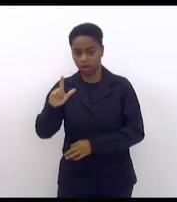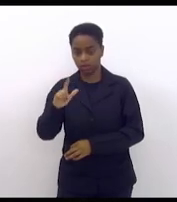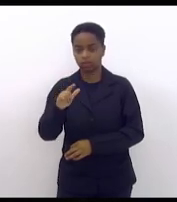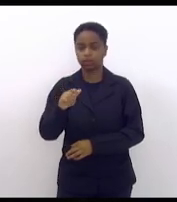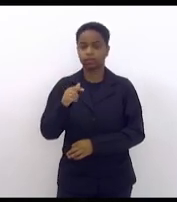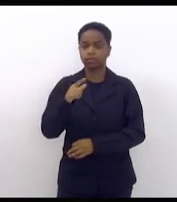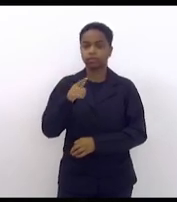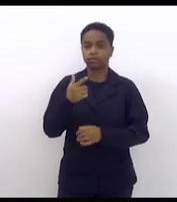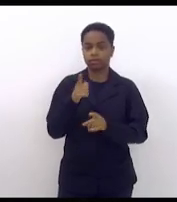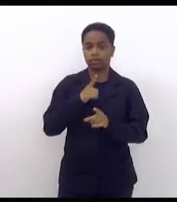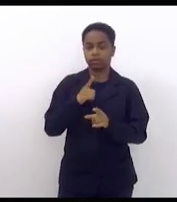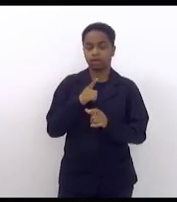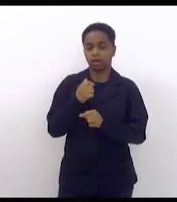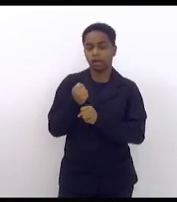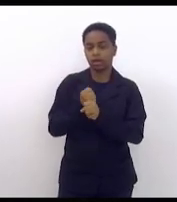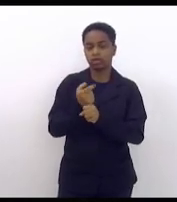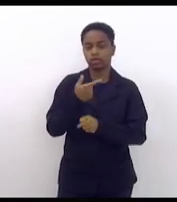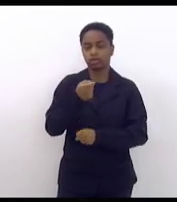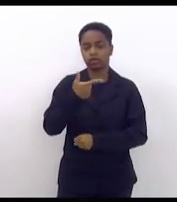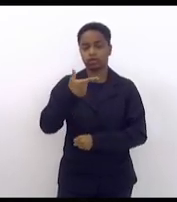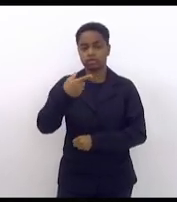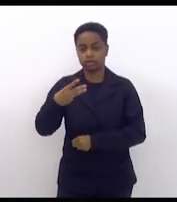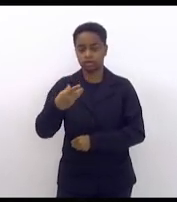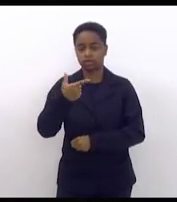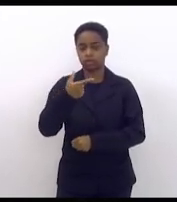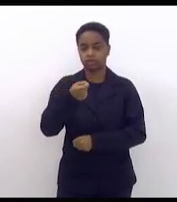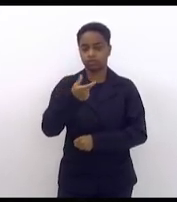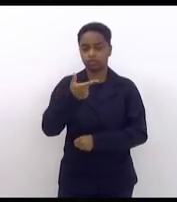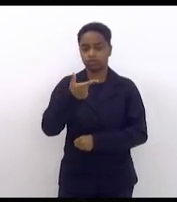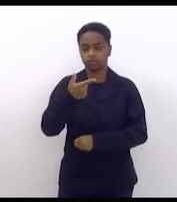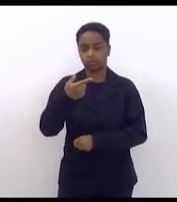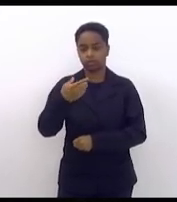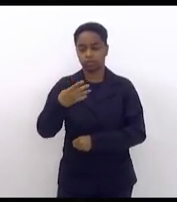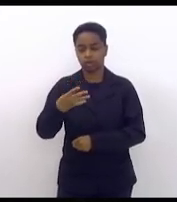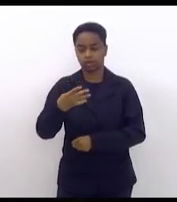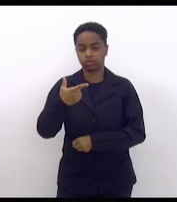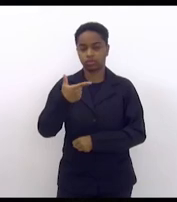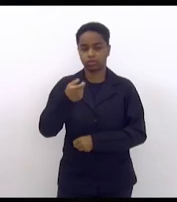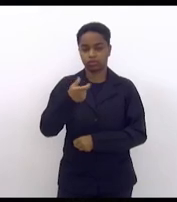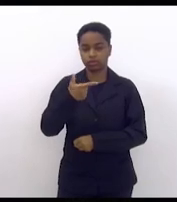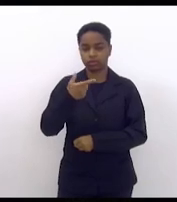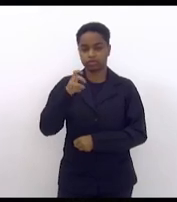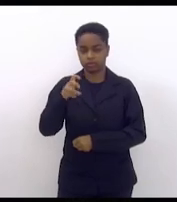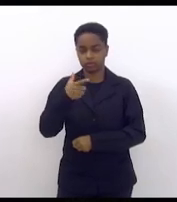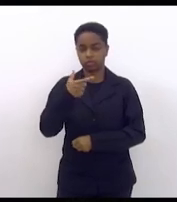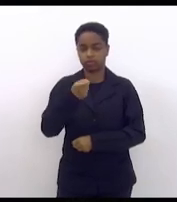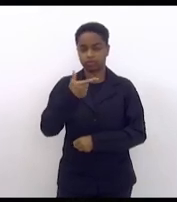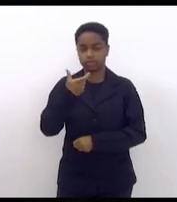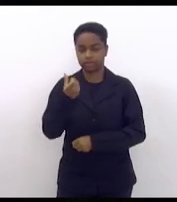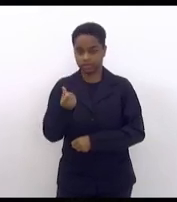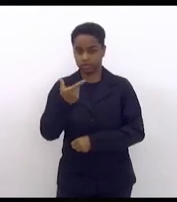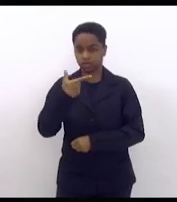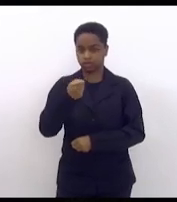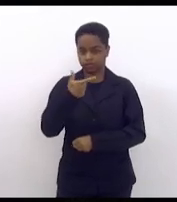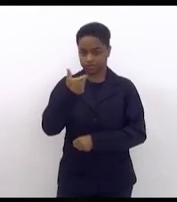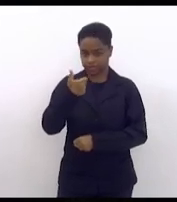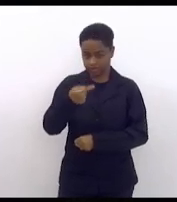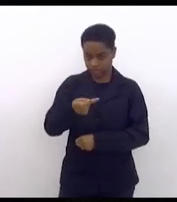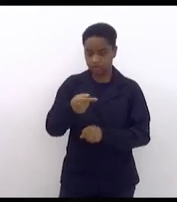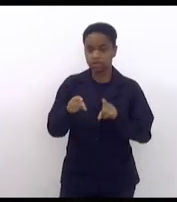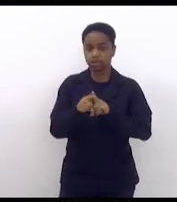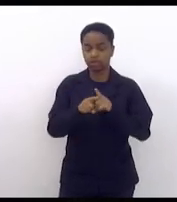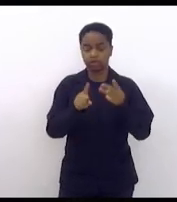lei de orçamento anual 2024. Esses dois planos, mais o projeto de lei